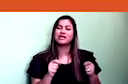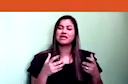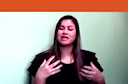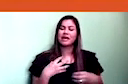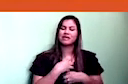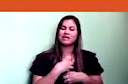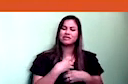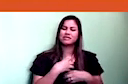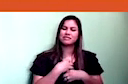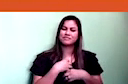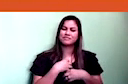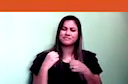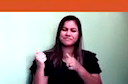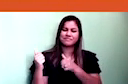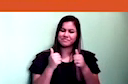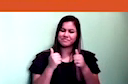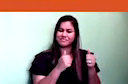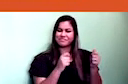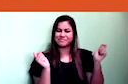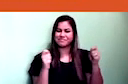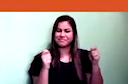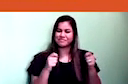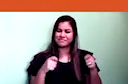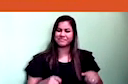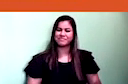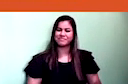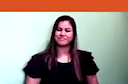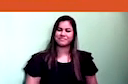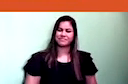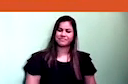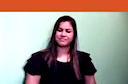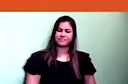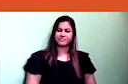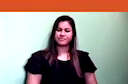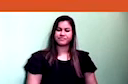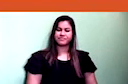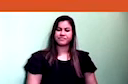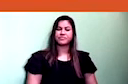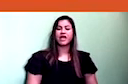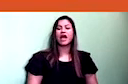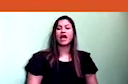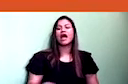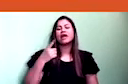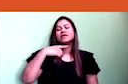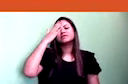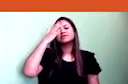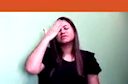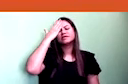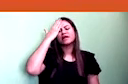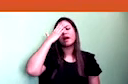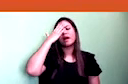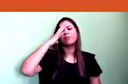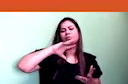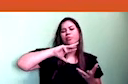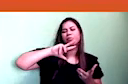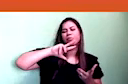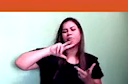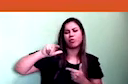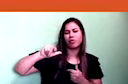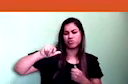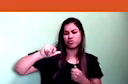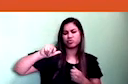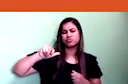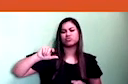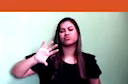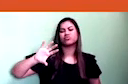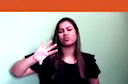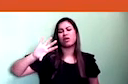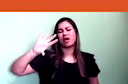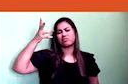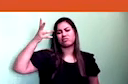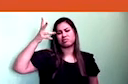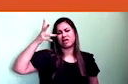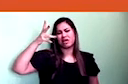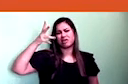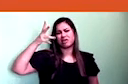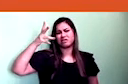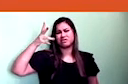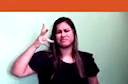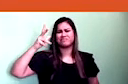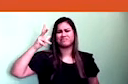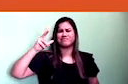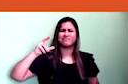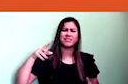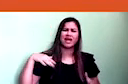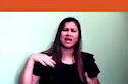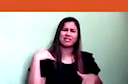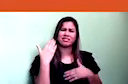melhor. Lembre-se que tudo que acontece no mundo real e quase nada funciona de acordo com as suas expectativas,